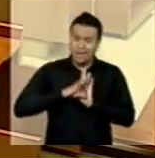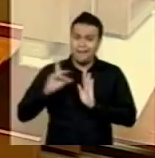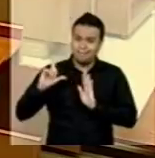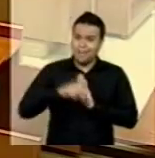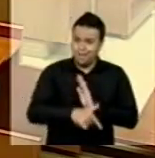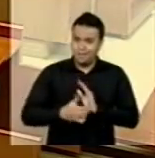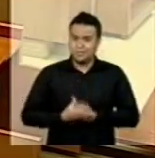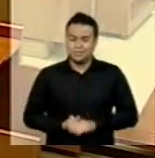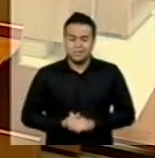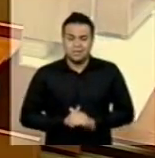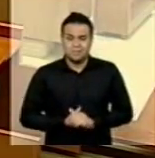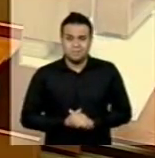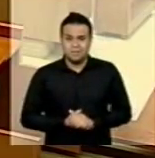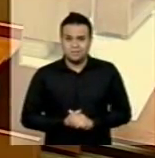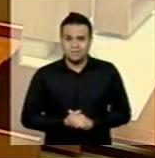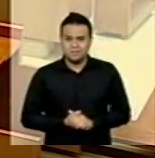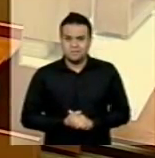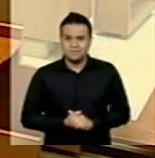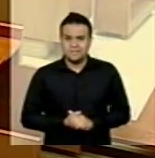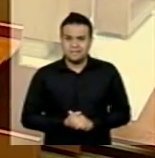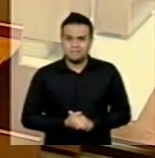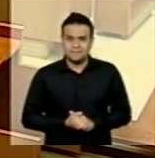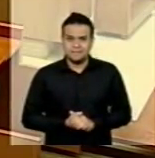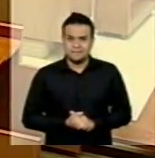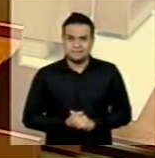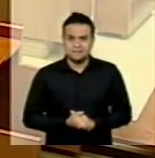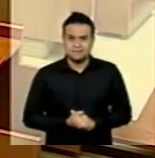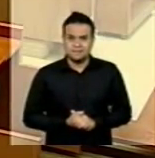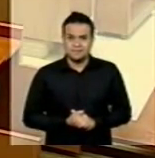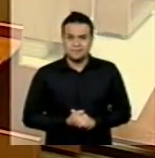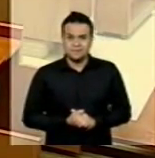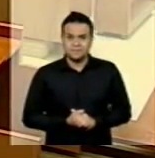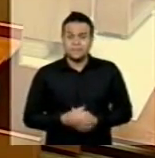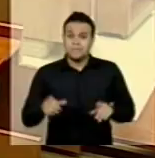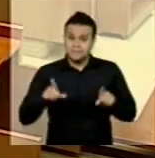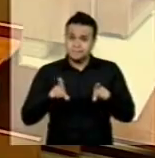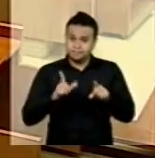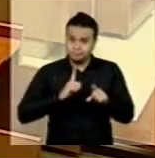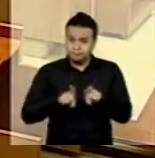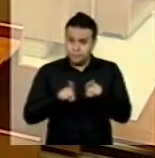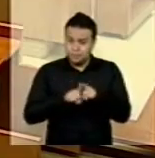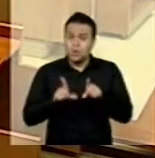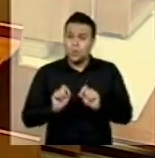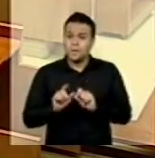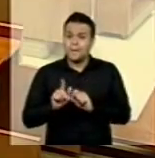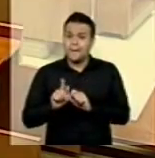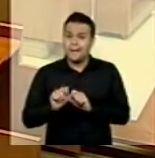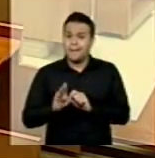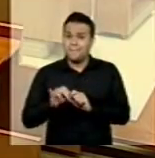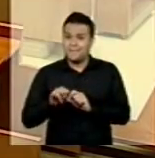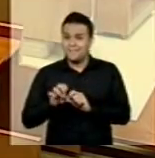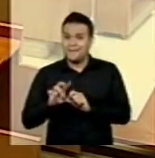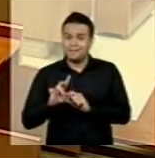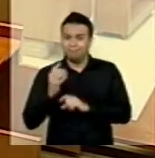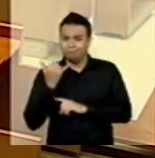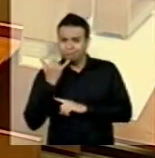tarde. E se fala que há situações concretas em que o gabinete telefona para